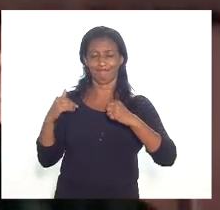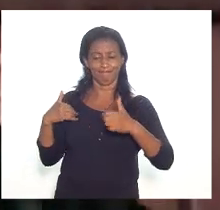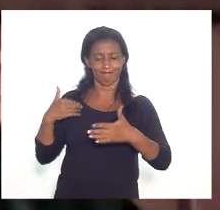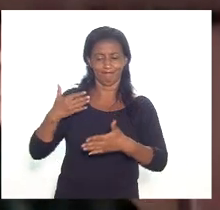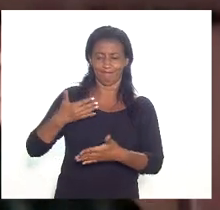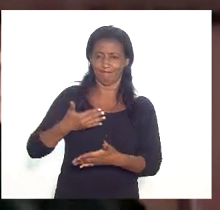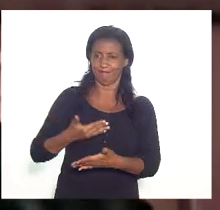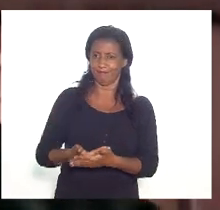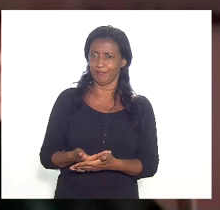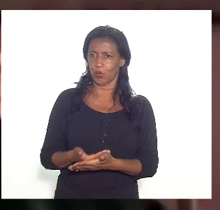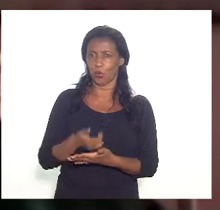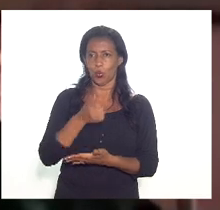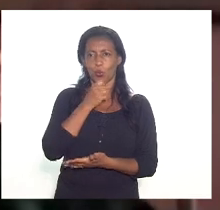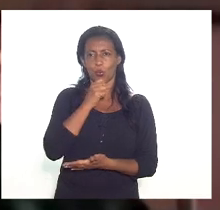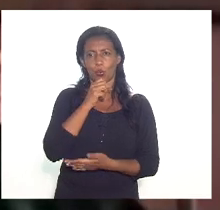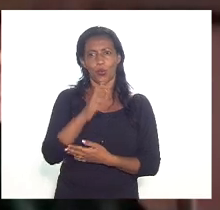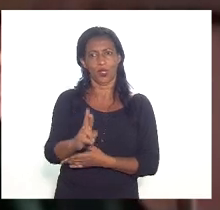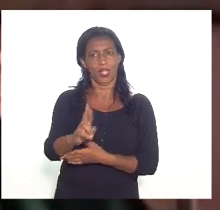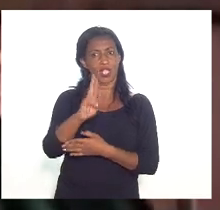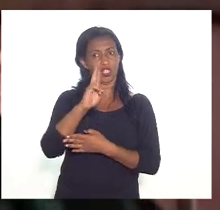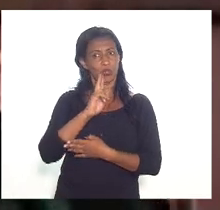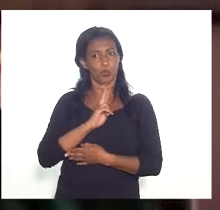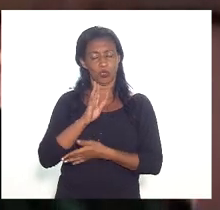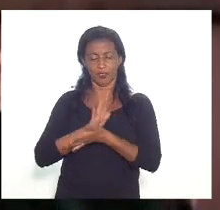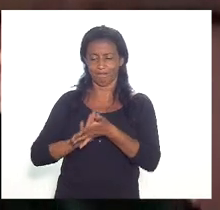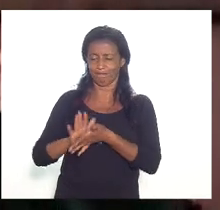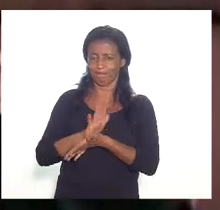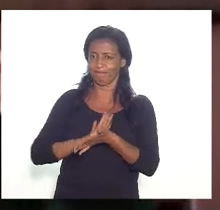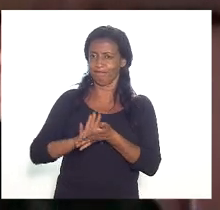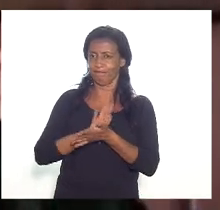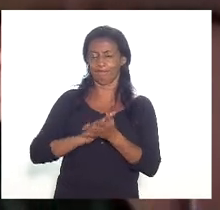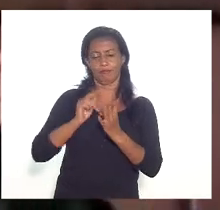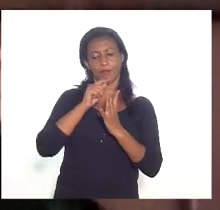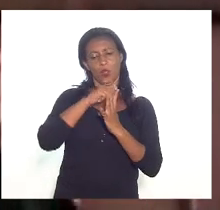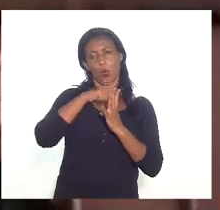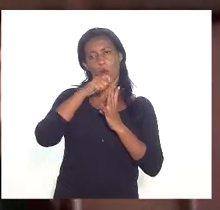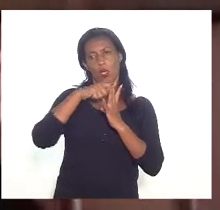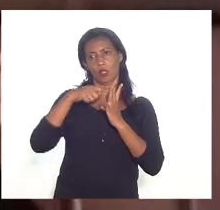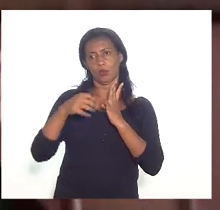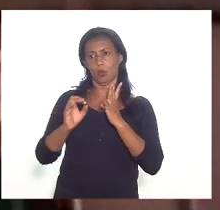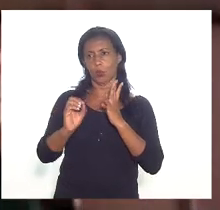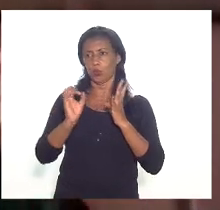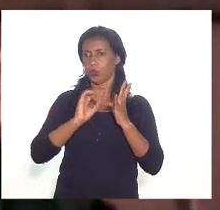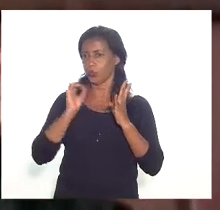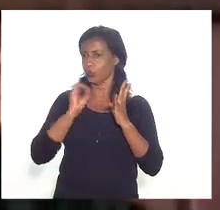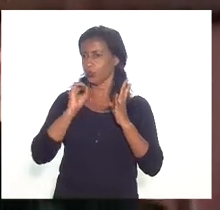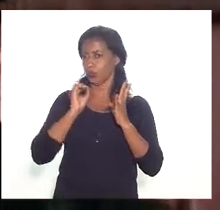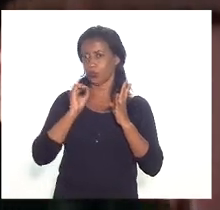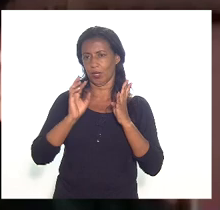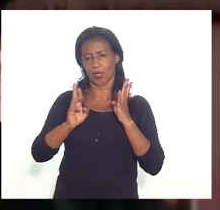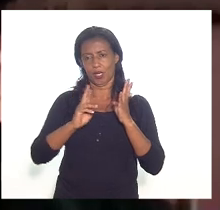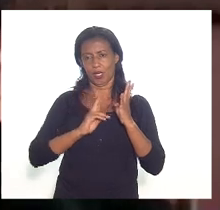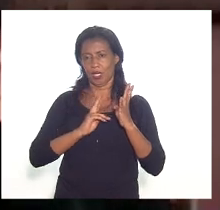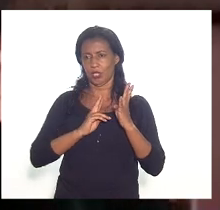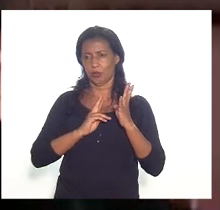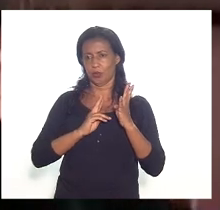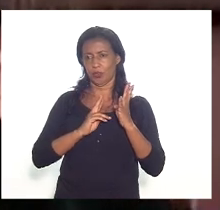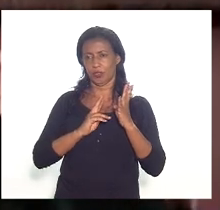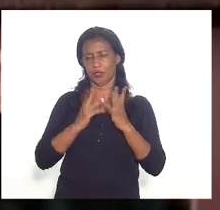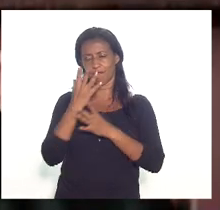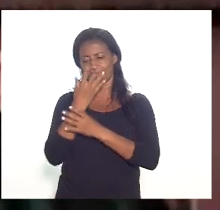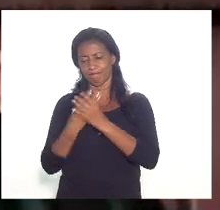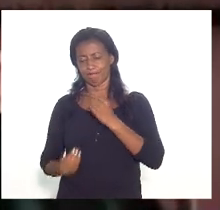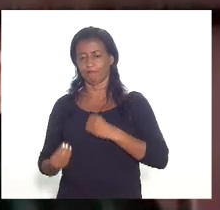não tivemos resposta, já são 4 meses sem resposta para o desaparecimento dessas